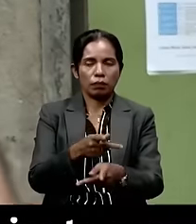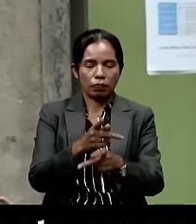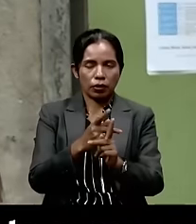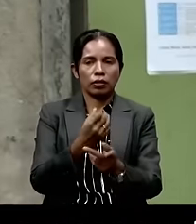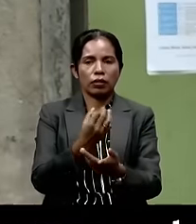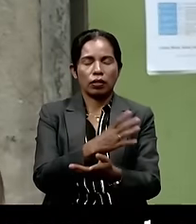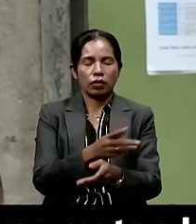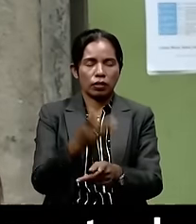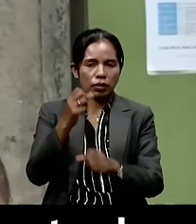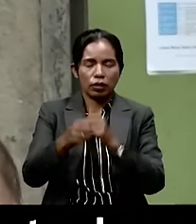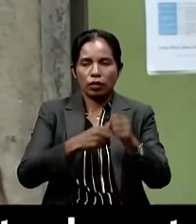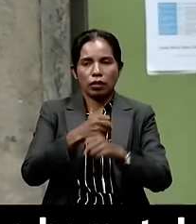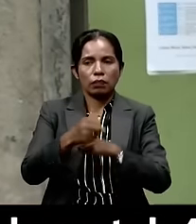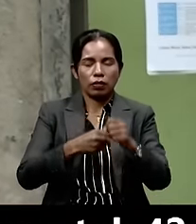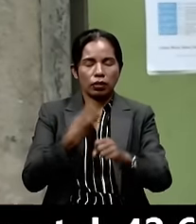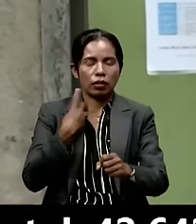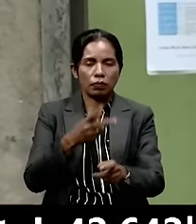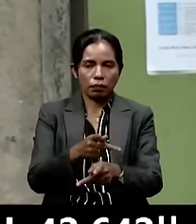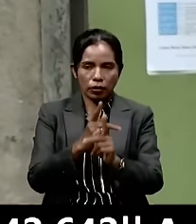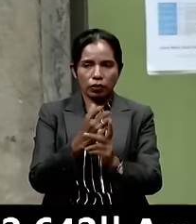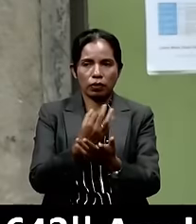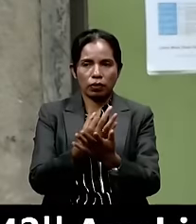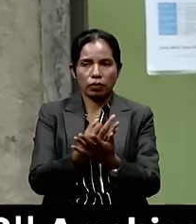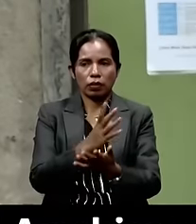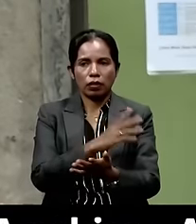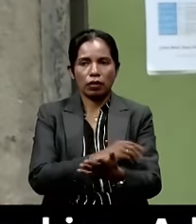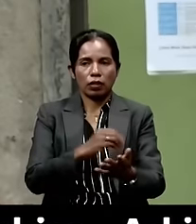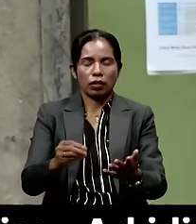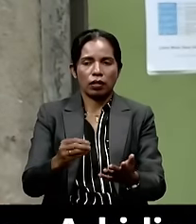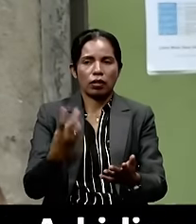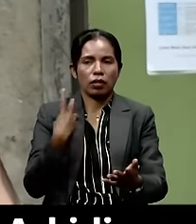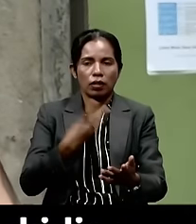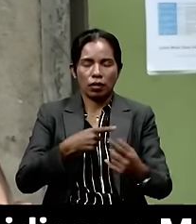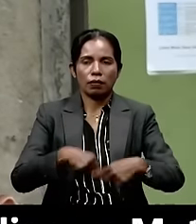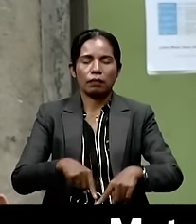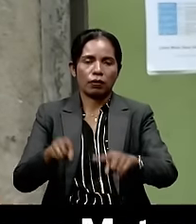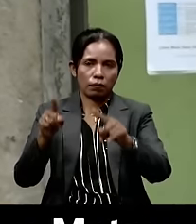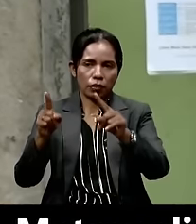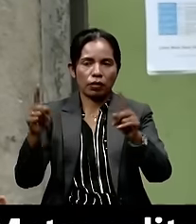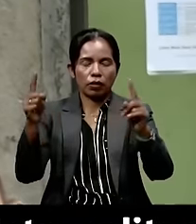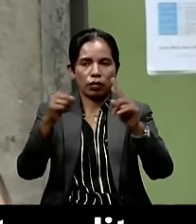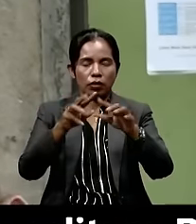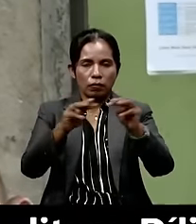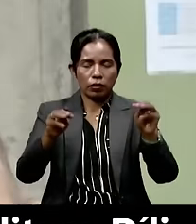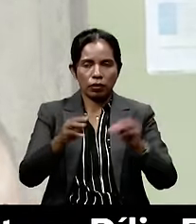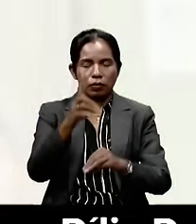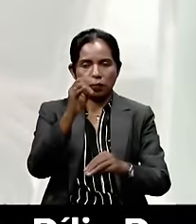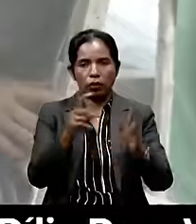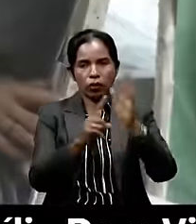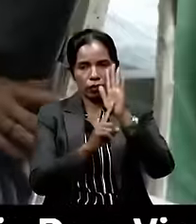batina ami credit ami credit au ne ni bukti nema penana kami bahe be munisipi dile hat